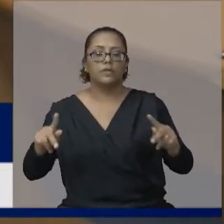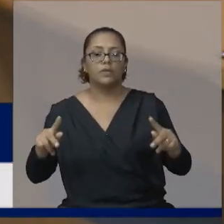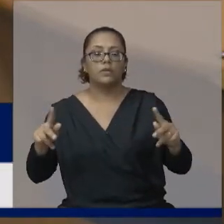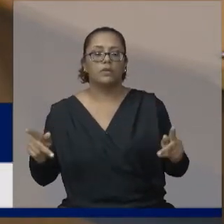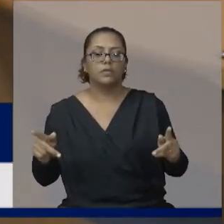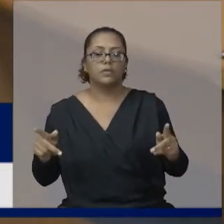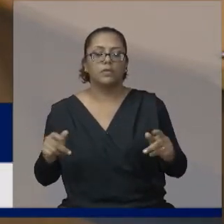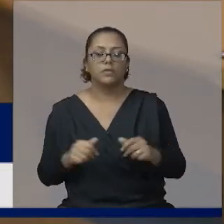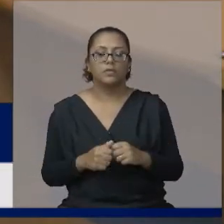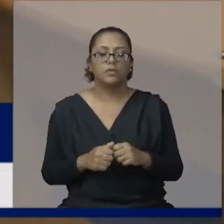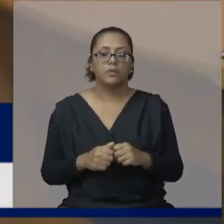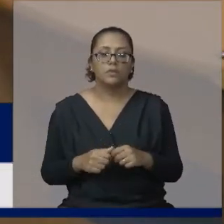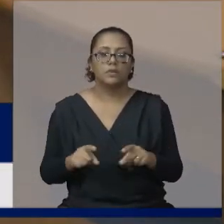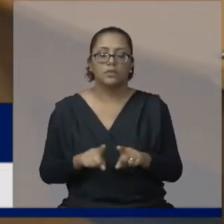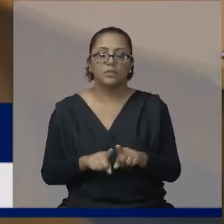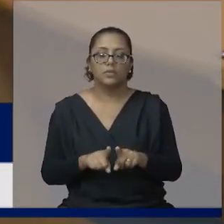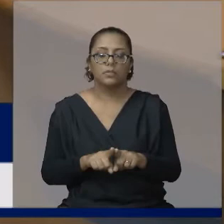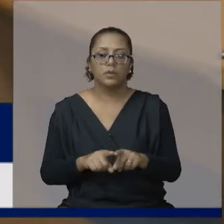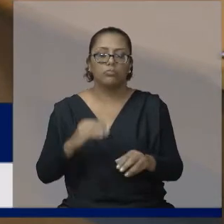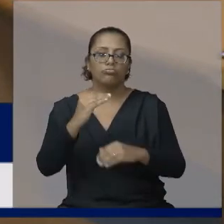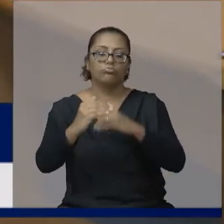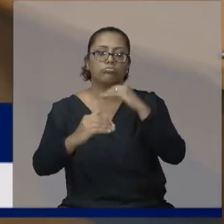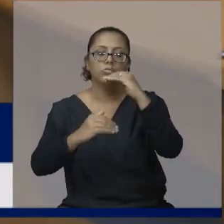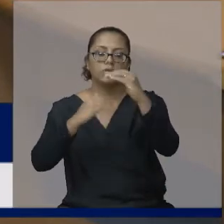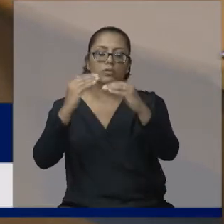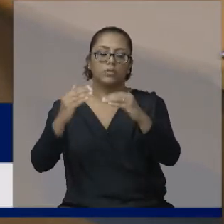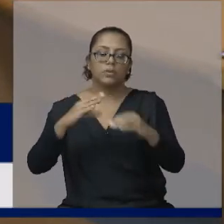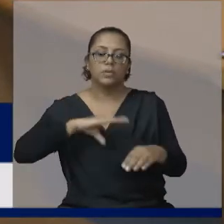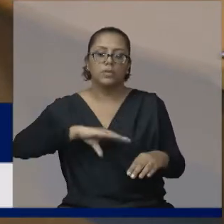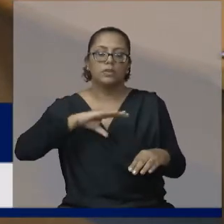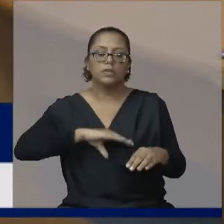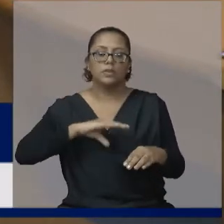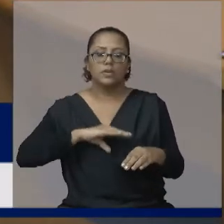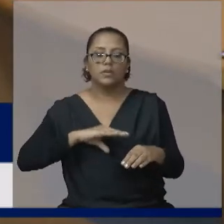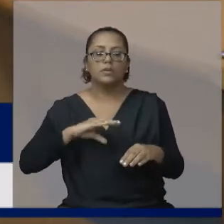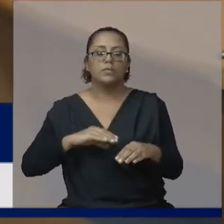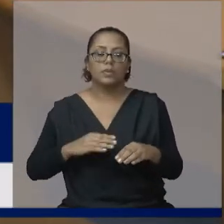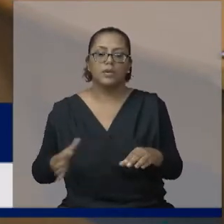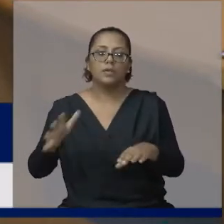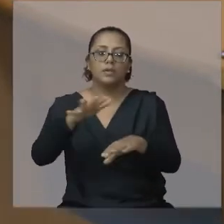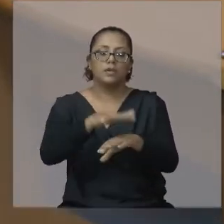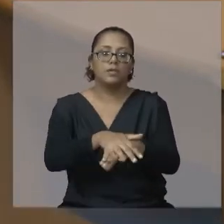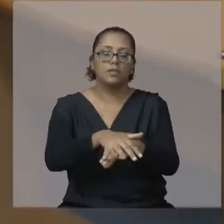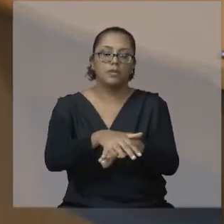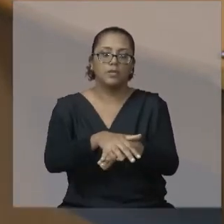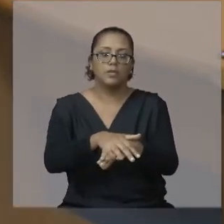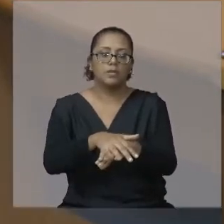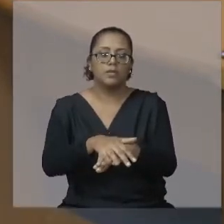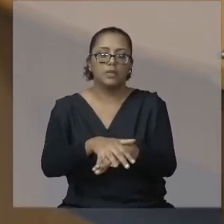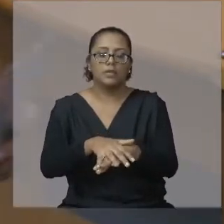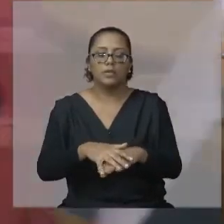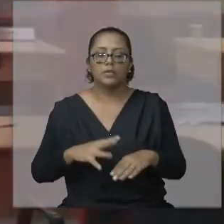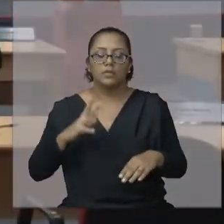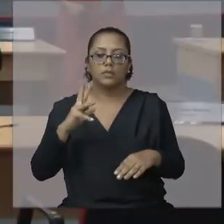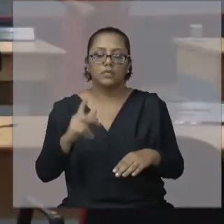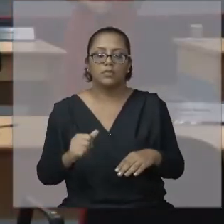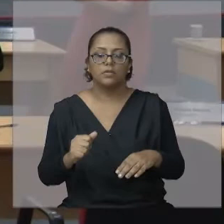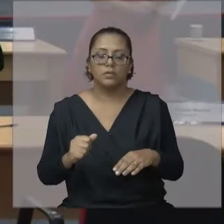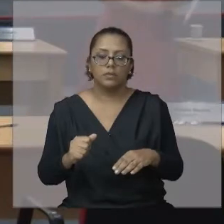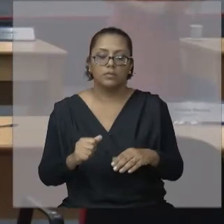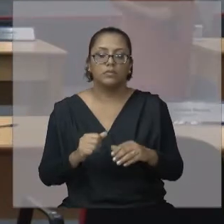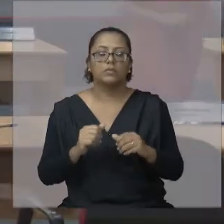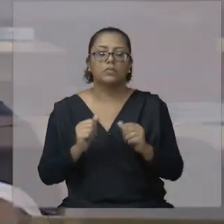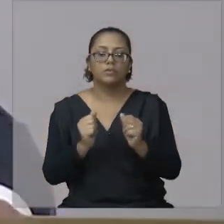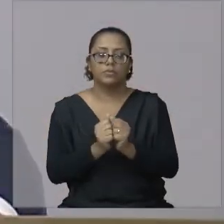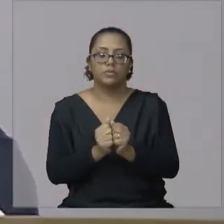na construção de uma cidade mais inclusiva e participativa. Parabéns pela votação. Obrigado,